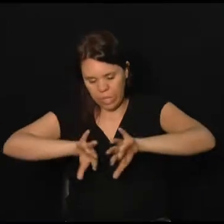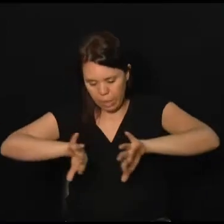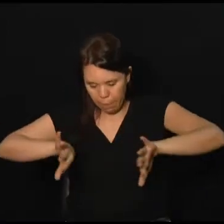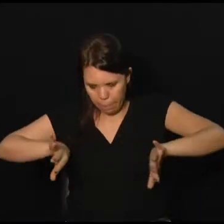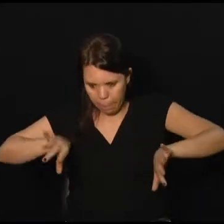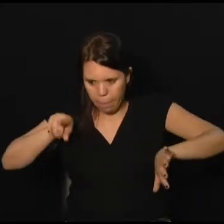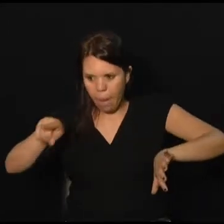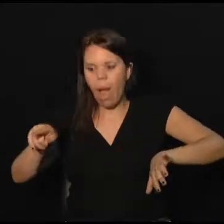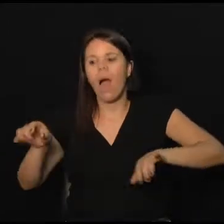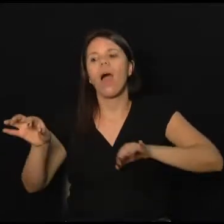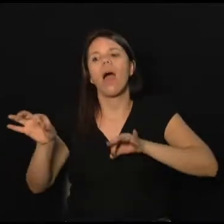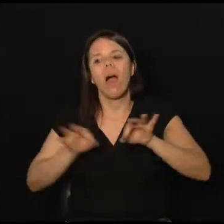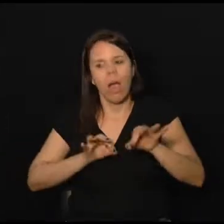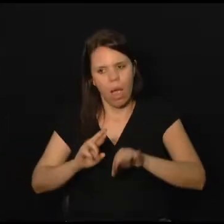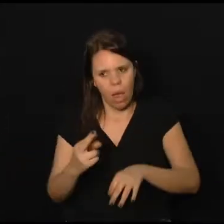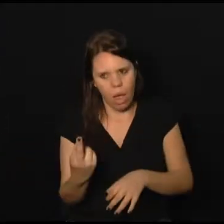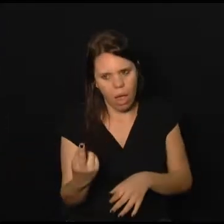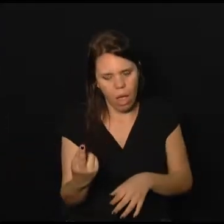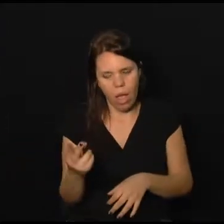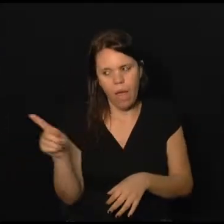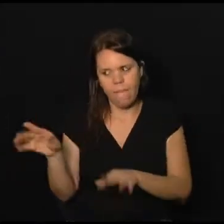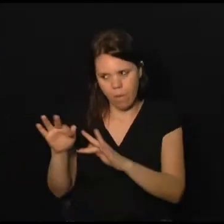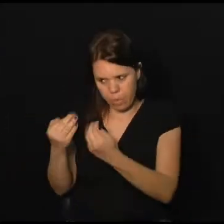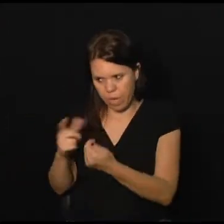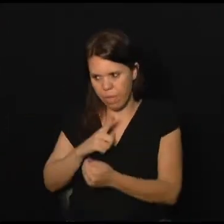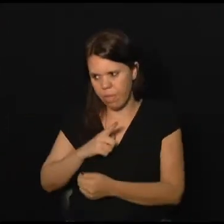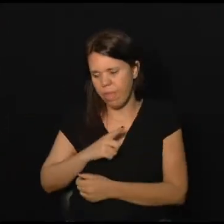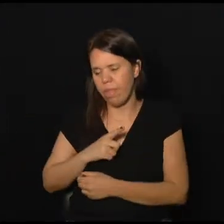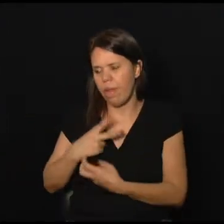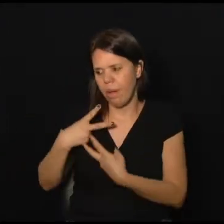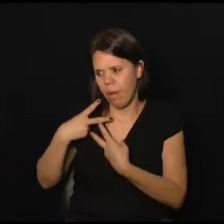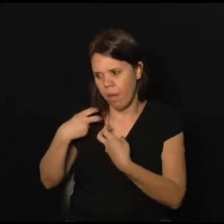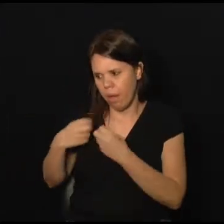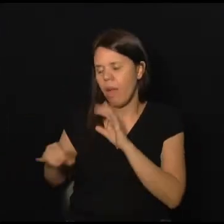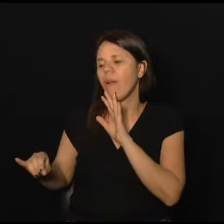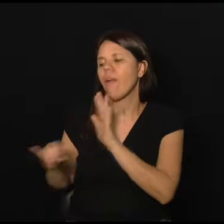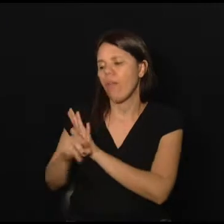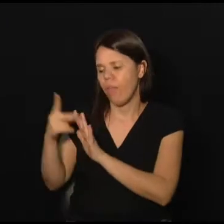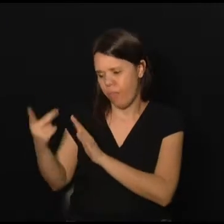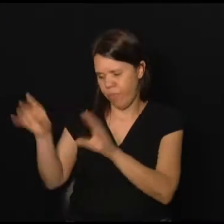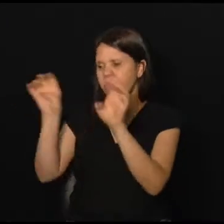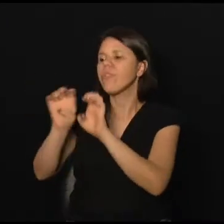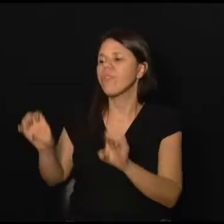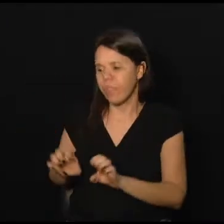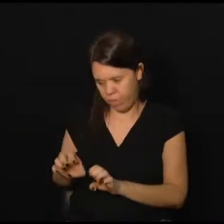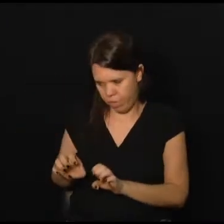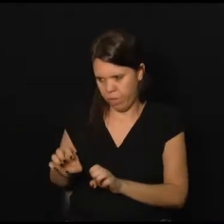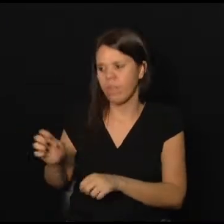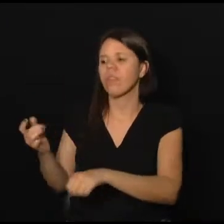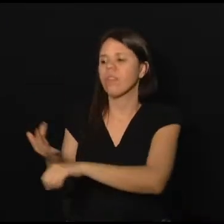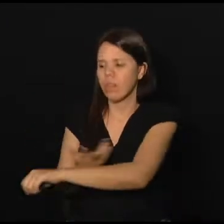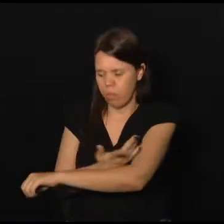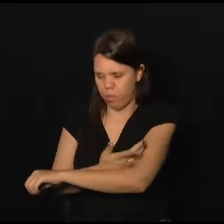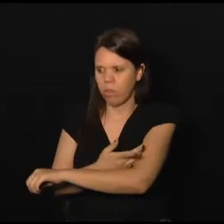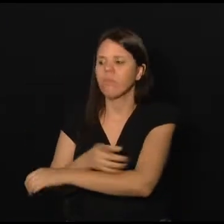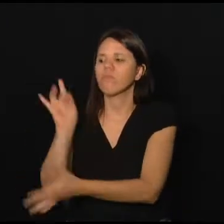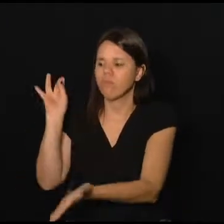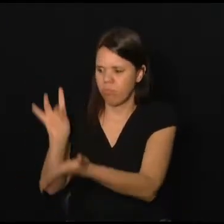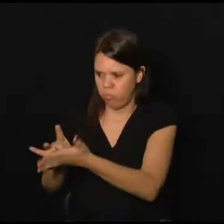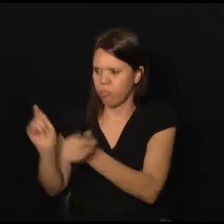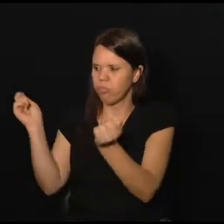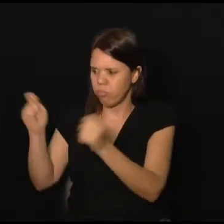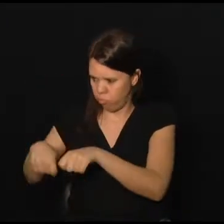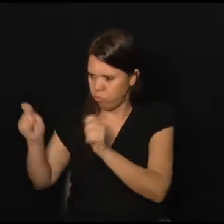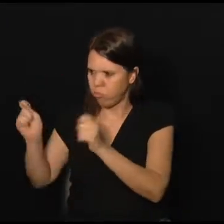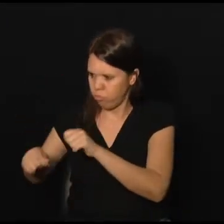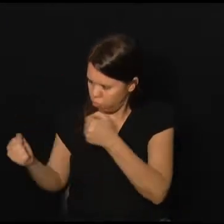família voltar a ter a sua identidade, voltar a ter a sua estrutura emocional, ela vai ter condições de poder